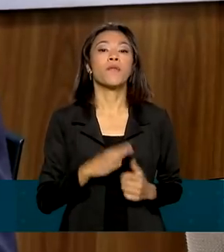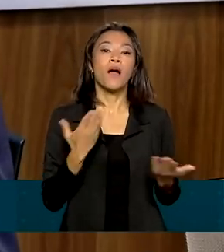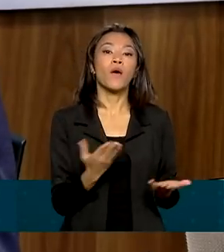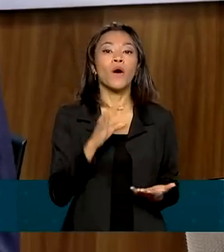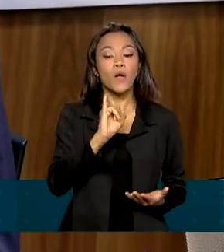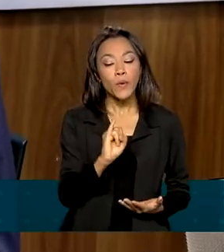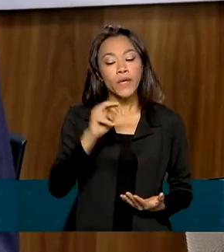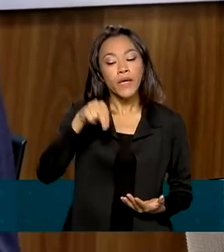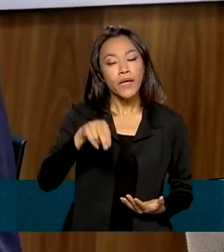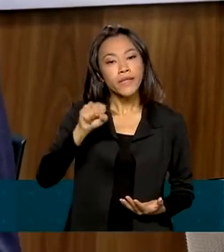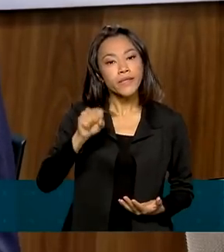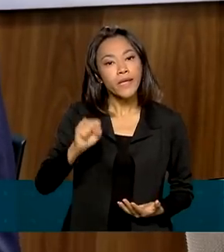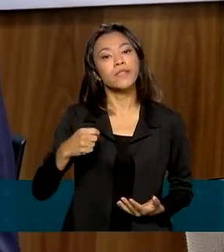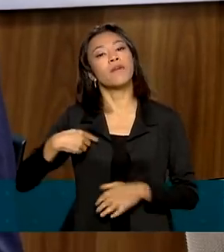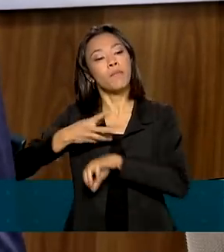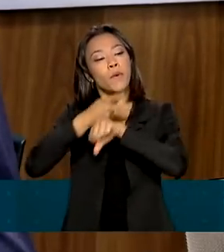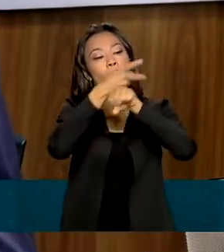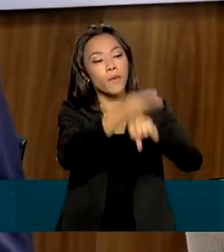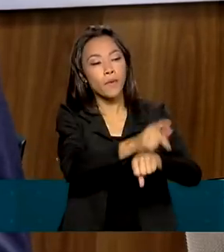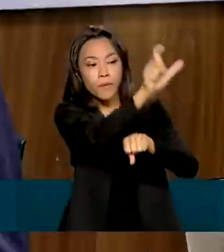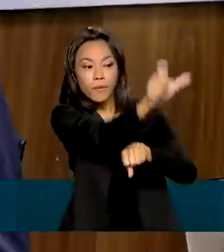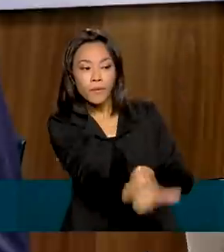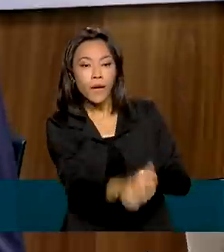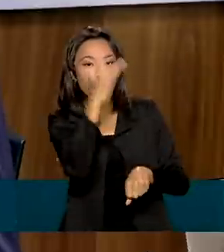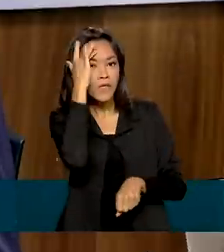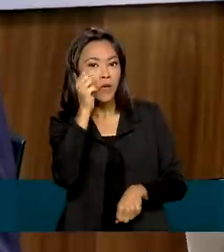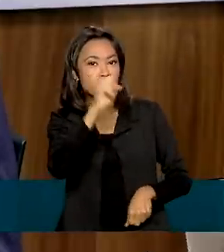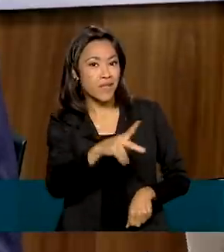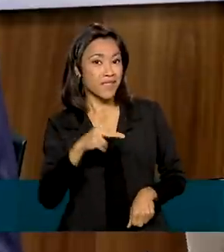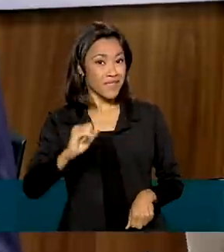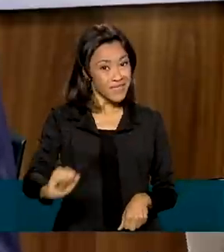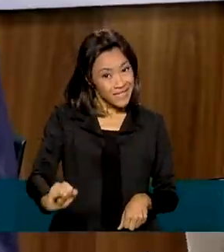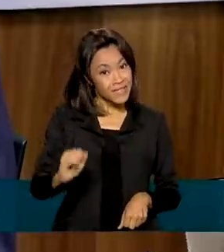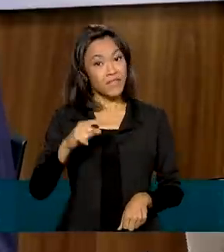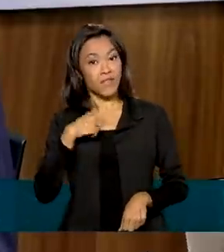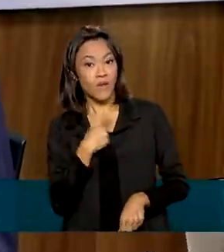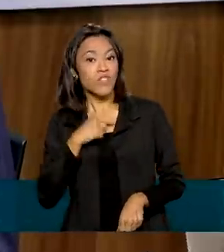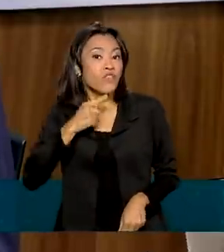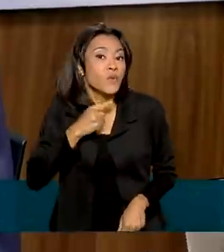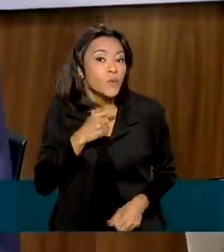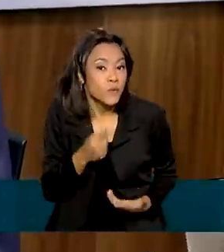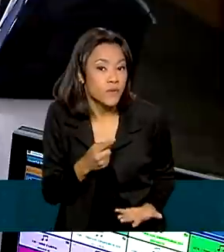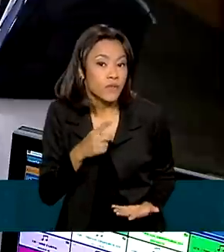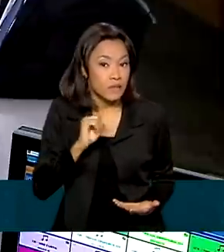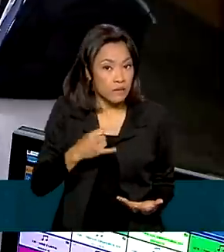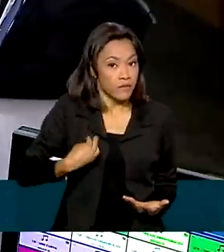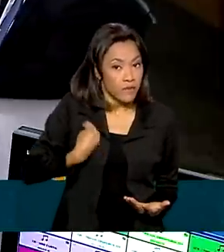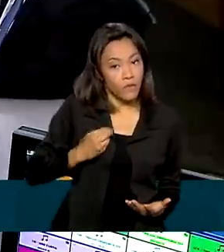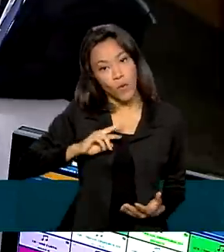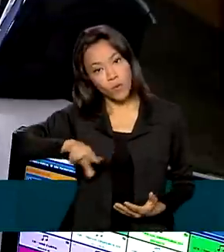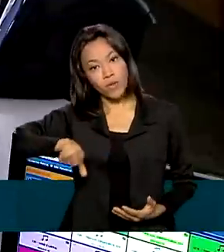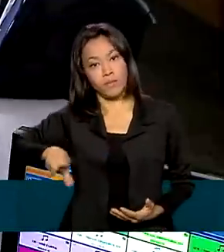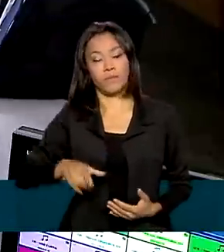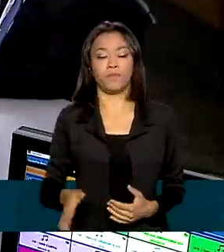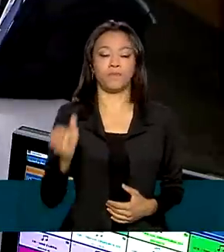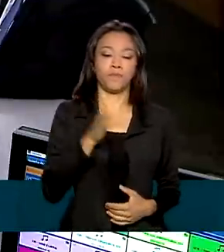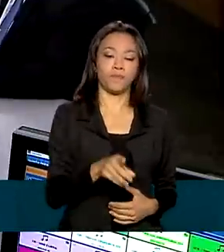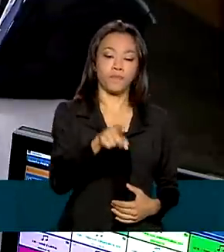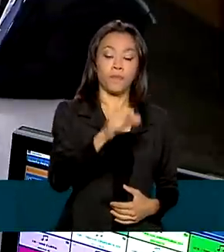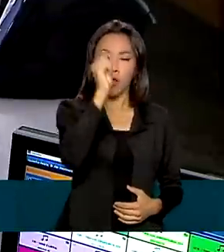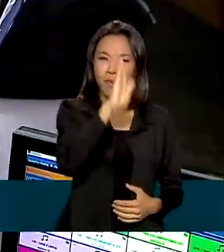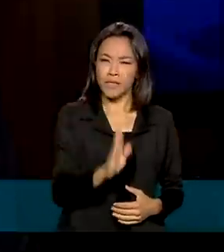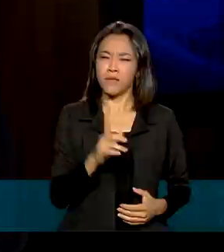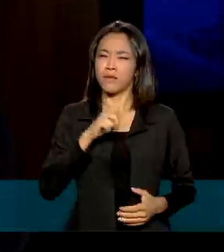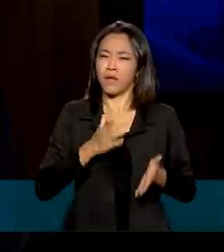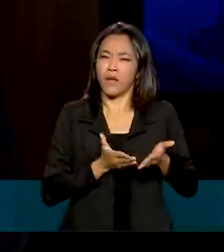INSS que vai procurar o aposentado caso nós vemos a ter dura se ele está vivo ou não agora Presidente o Brasil tem uma série de portos